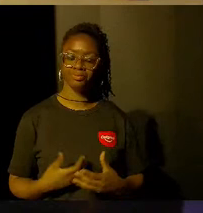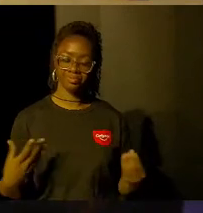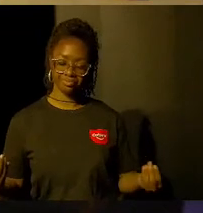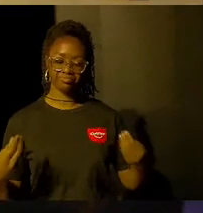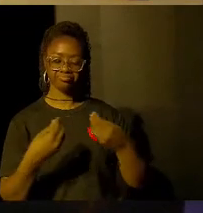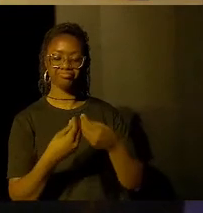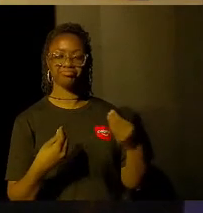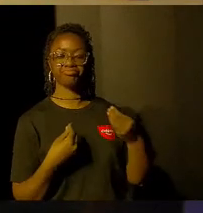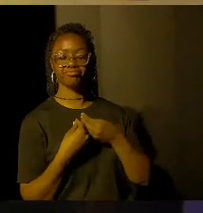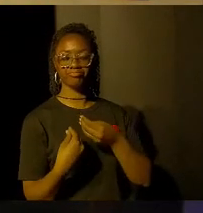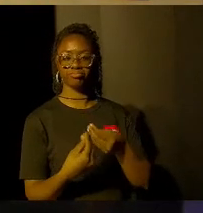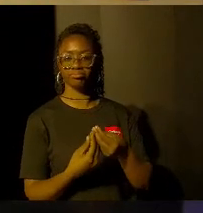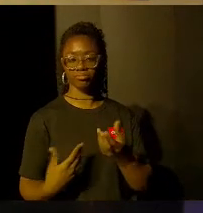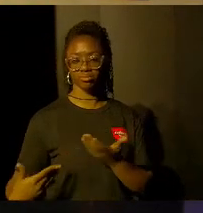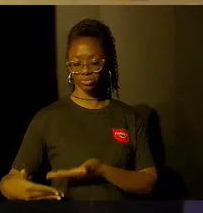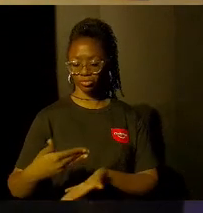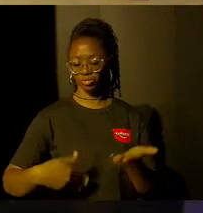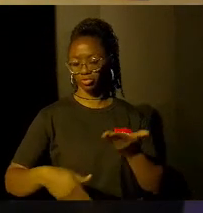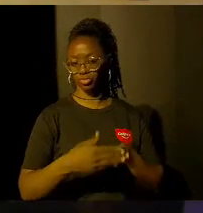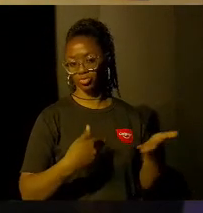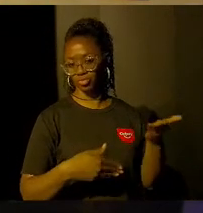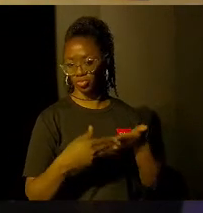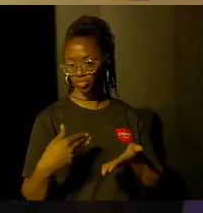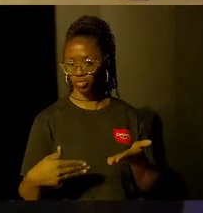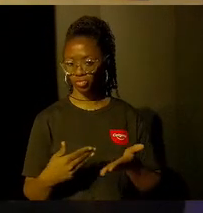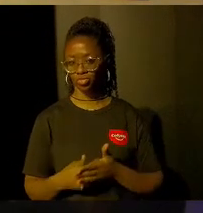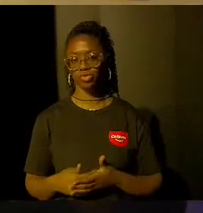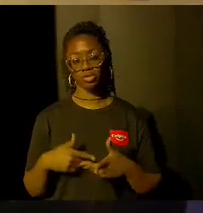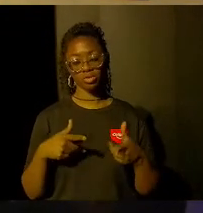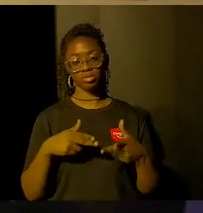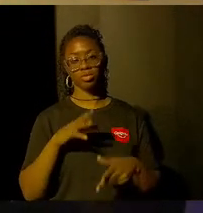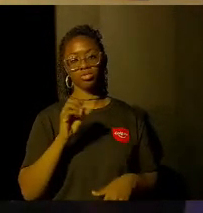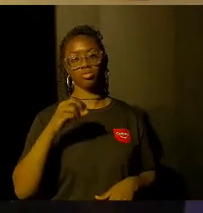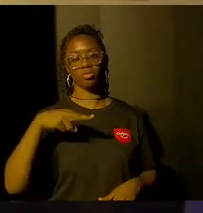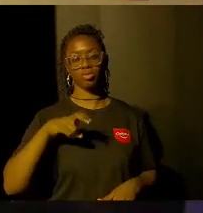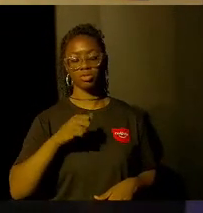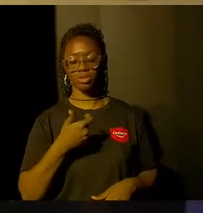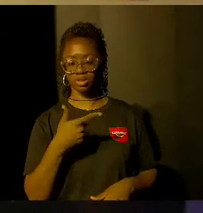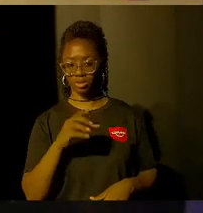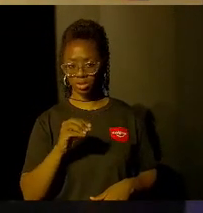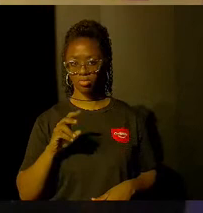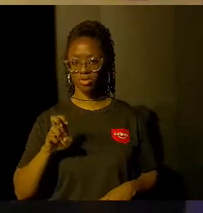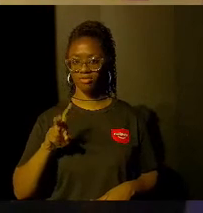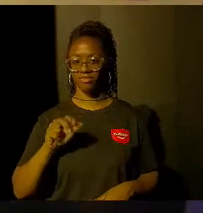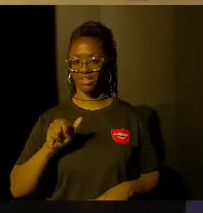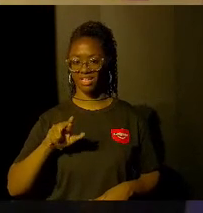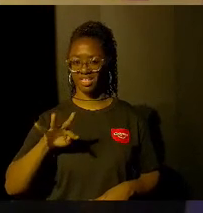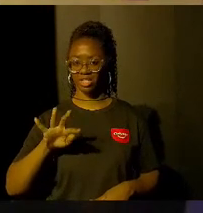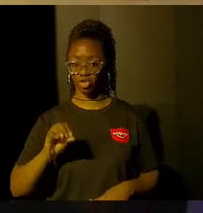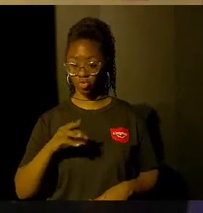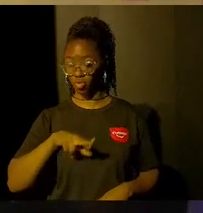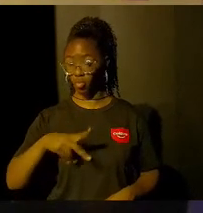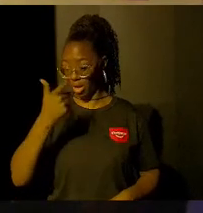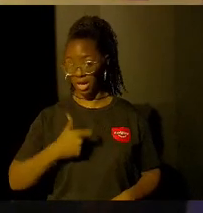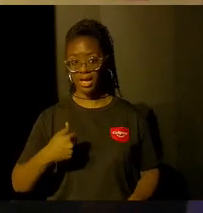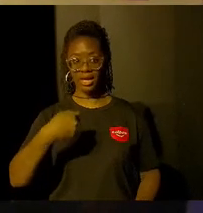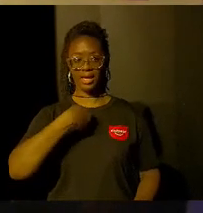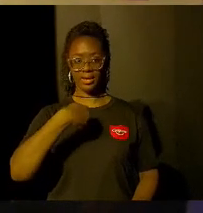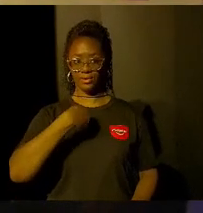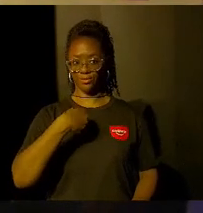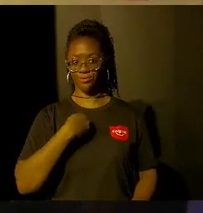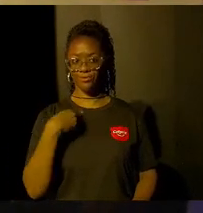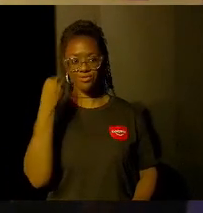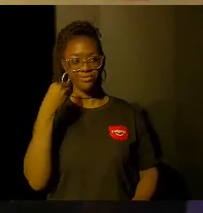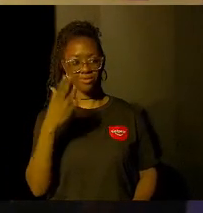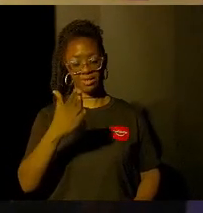aproximando dessa noção de escrever evência da Conceição Evaristo de que não é uma primeira pessoa do singular eu porque a minha